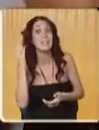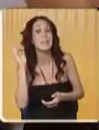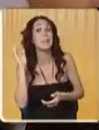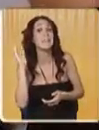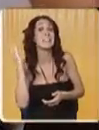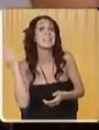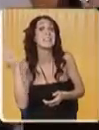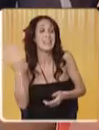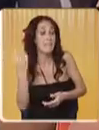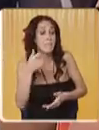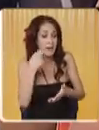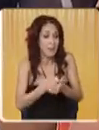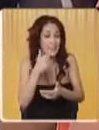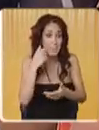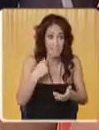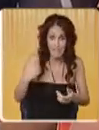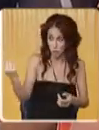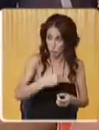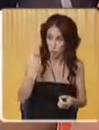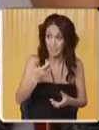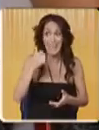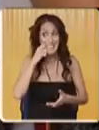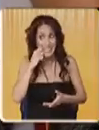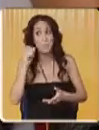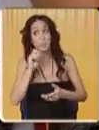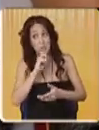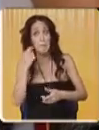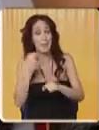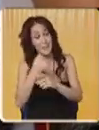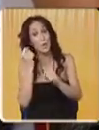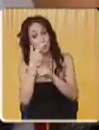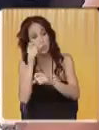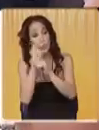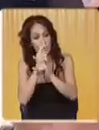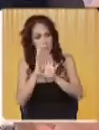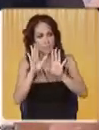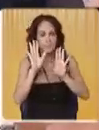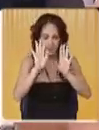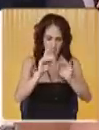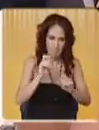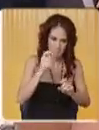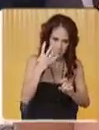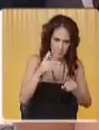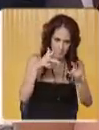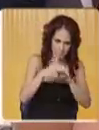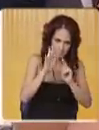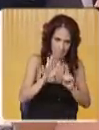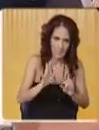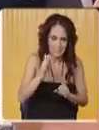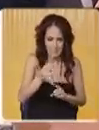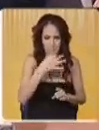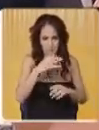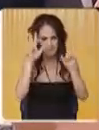Pois. Não foi? Sim. Portanto, quem paga somos nós. Quem devia pagar é outra coisa. Estou fazendo assim, uma pausa de 4 minutos, damos-lhe conta de alguns